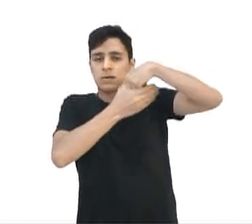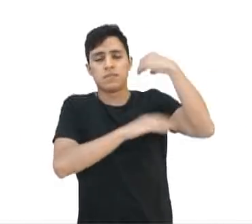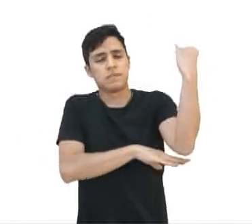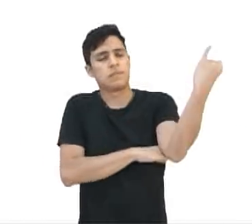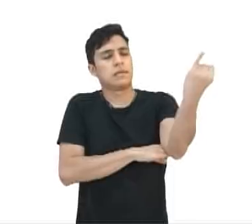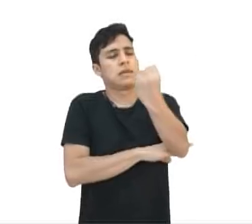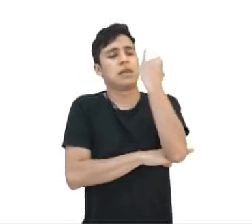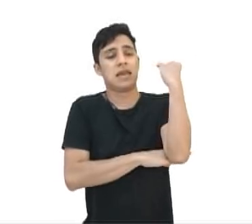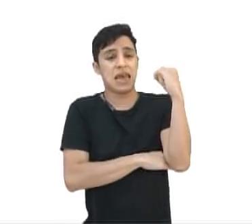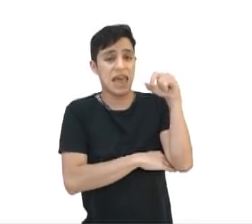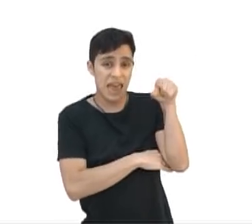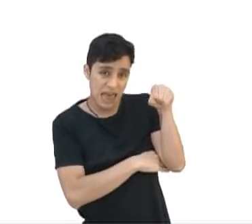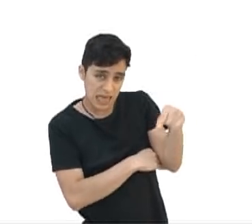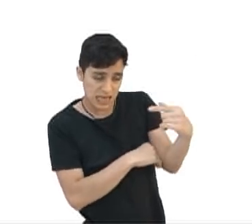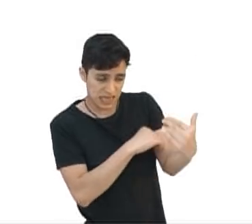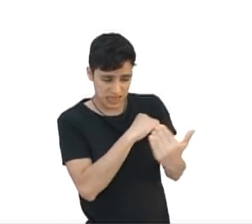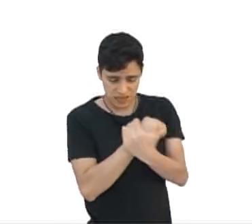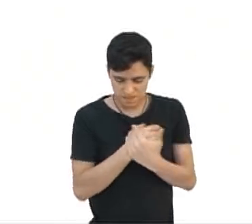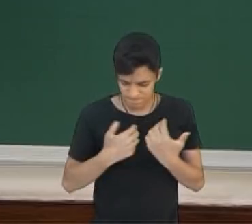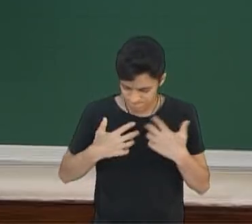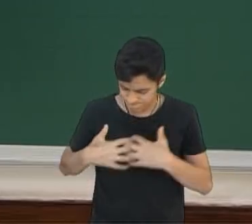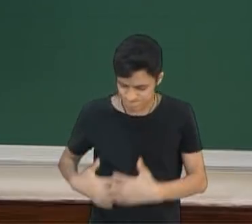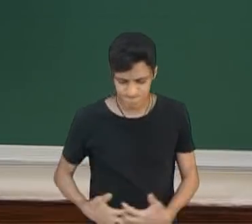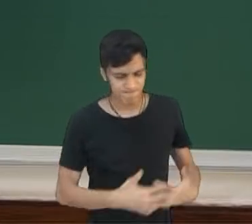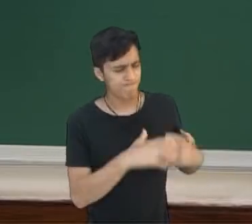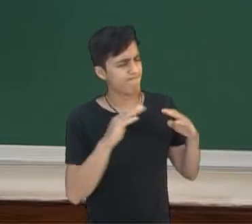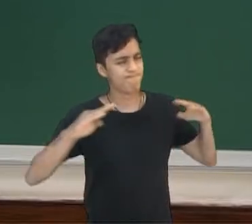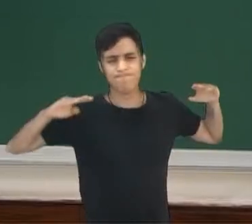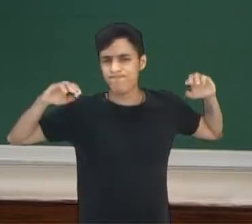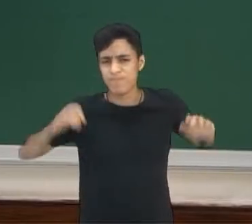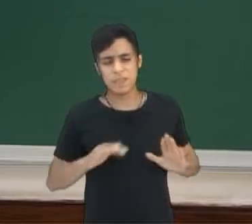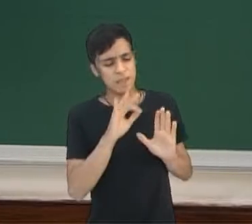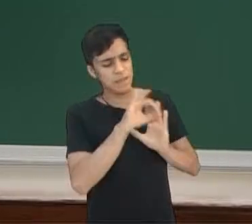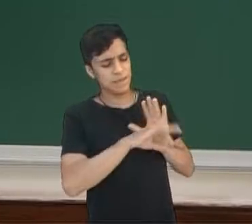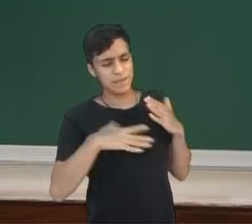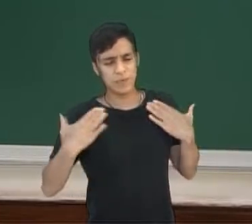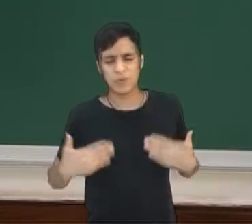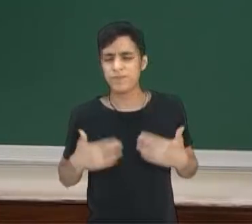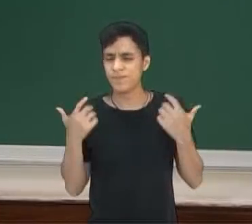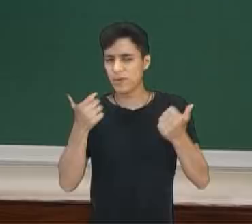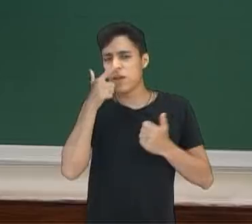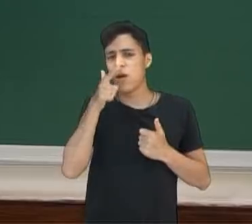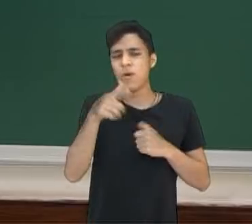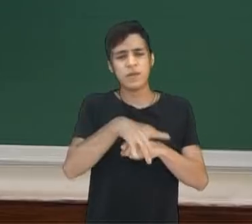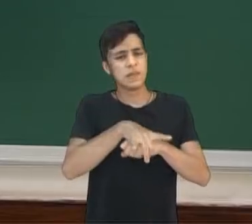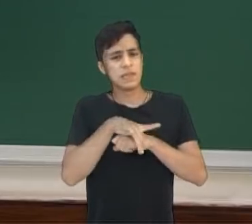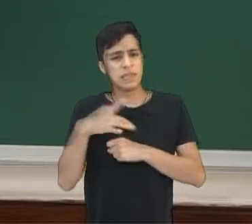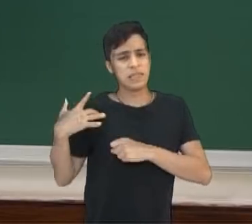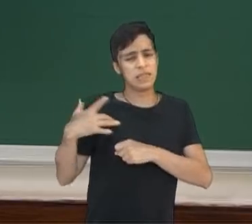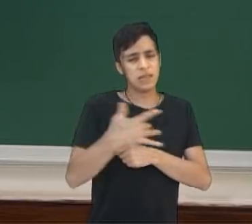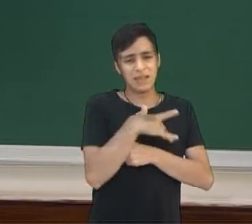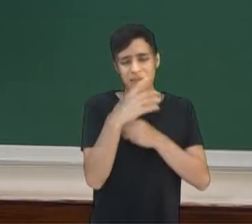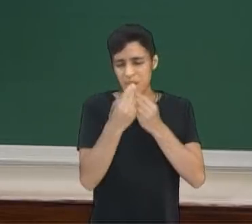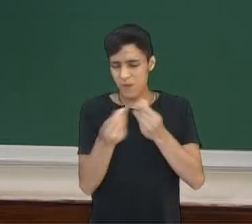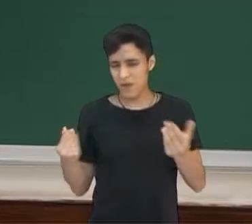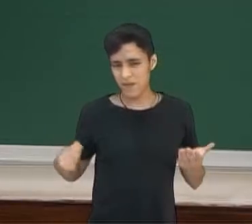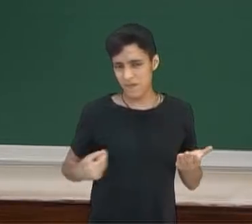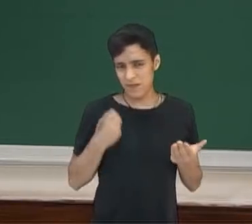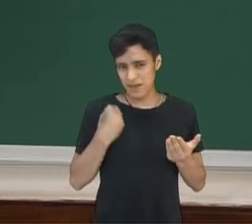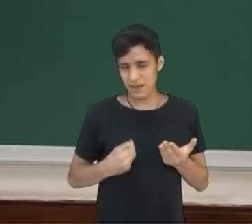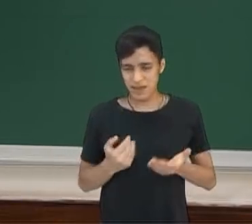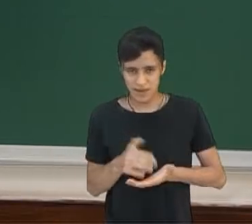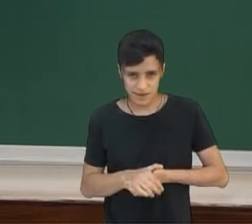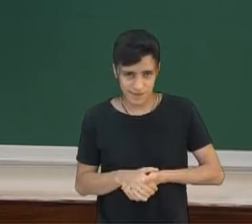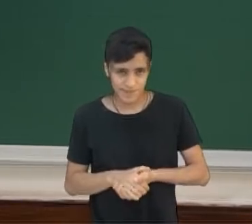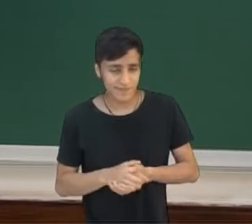permite o bom funcionamento das células do corpo, é o que nos garante saúde e qualidade de vida.